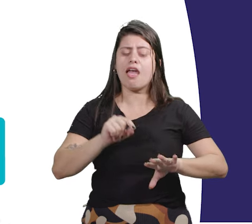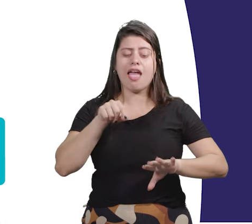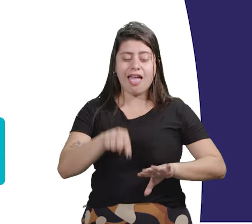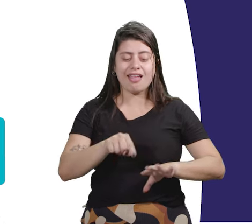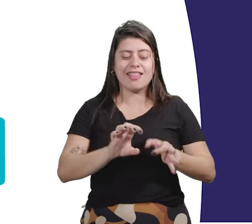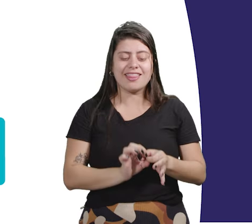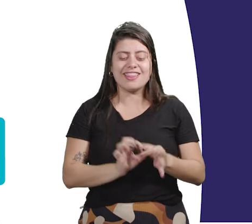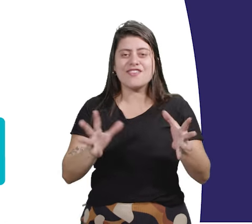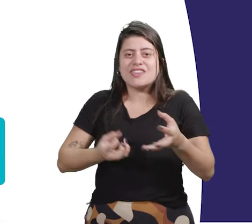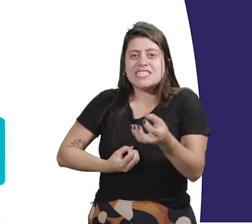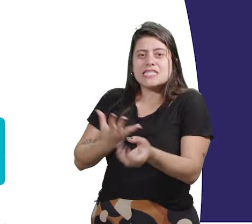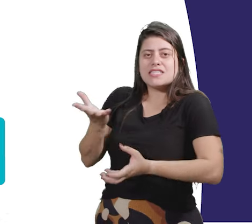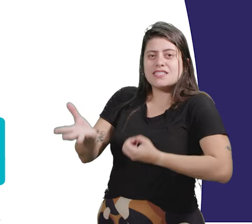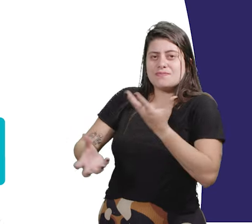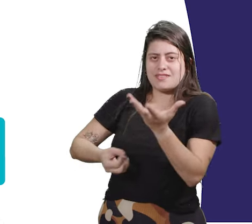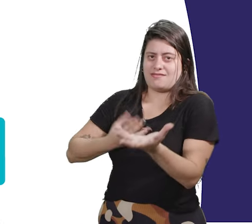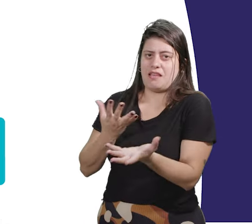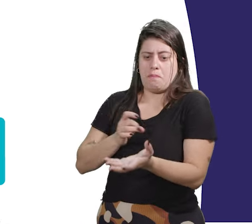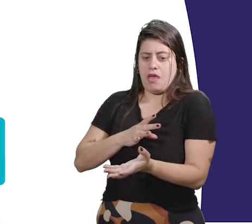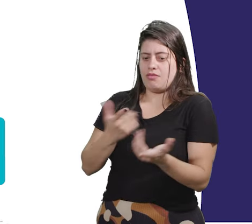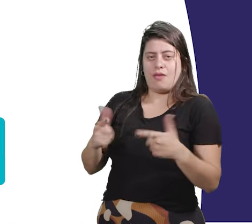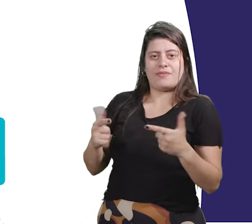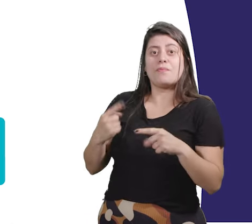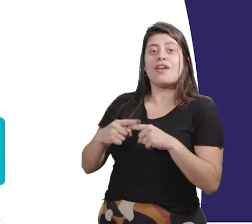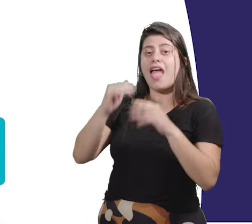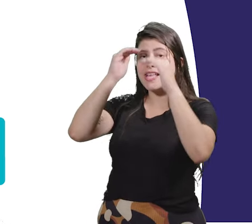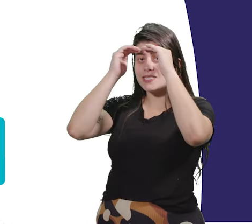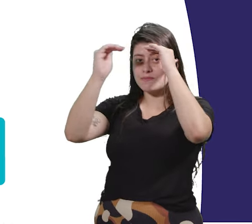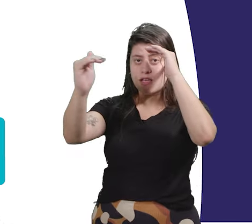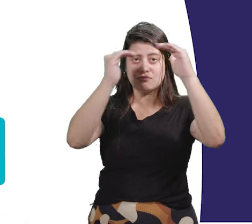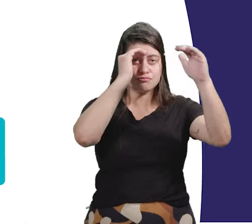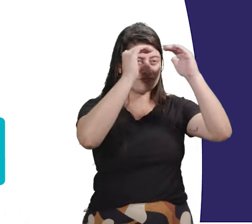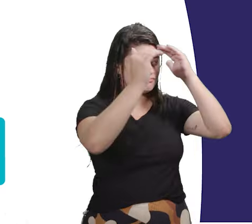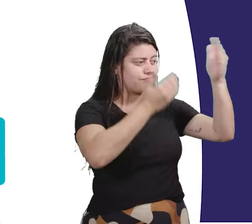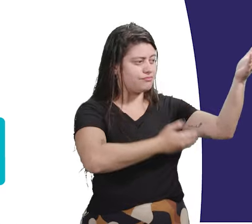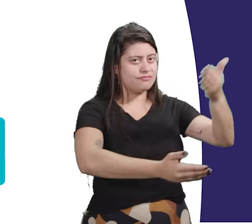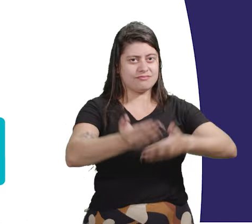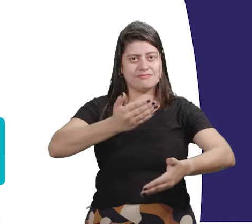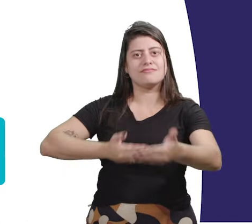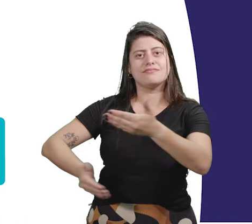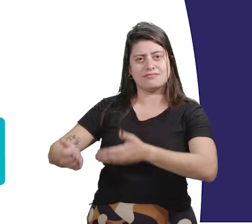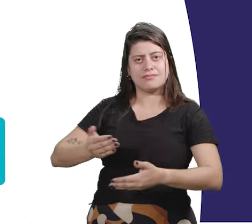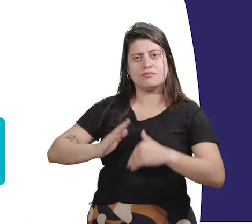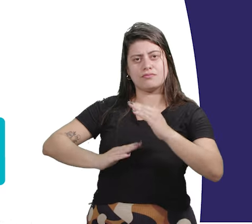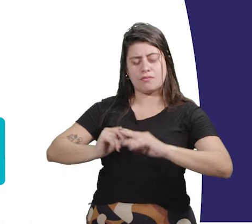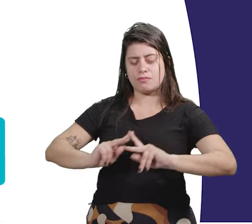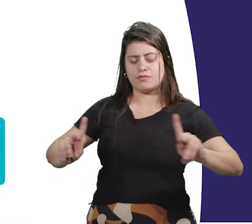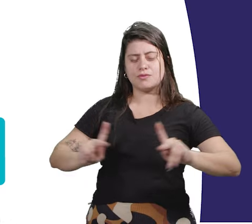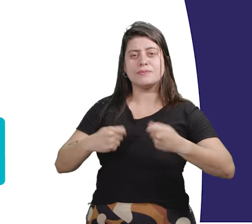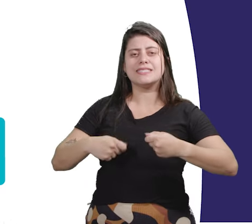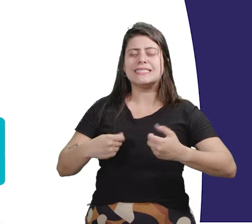sem medo, onde vai acontecer esse respeito mútuo, né? Os professores buscarem essa conexão com os